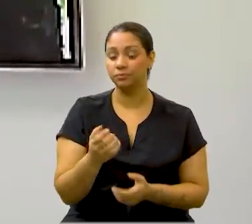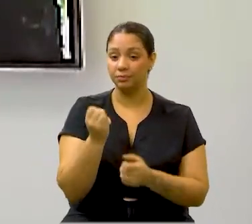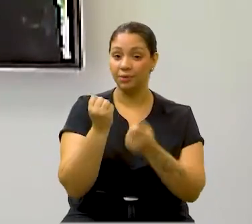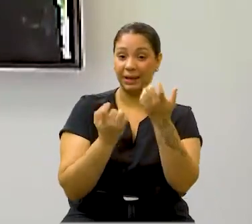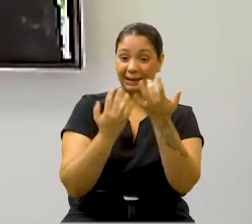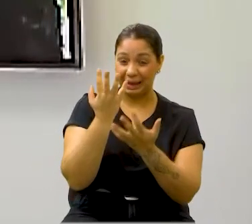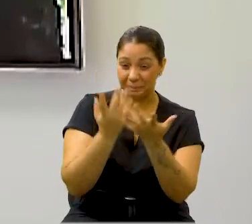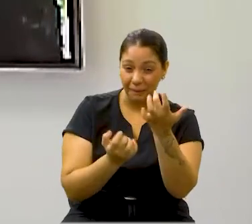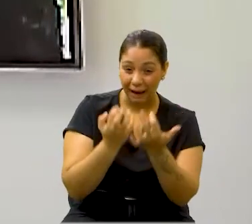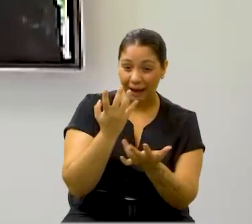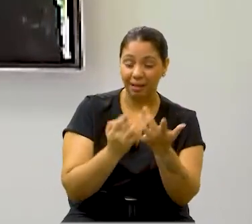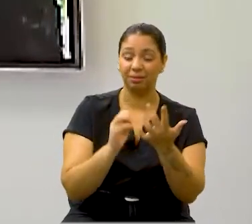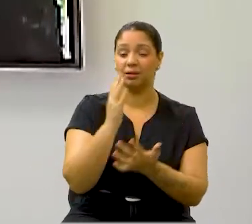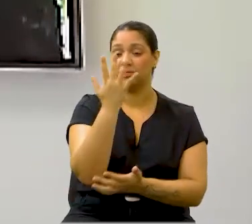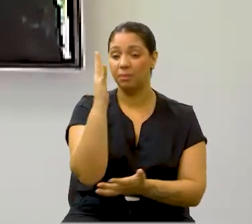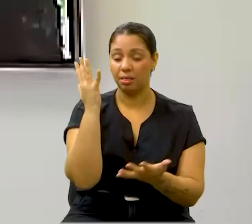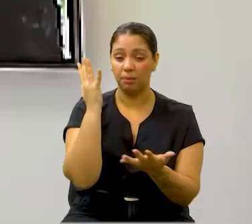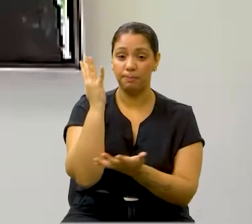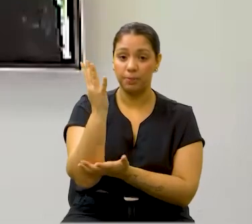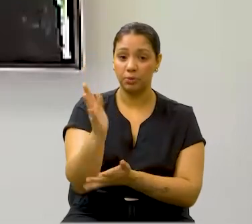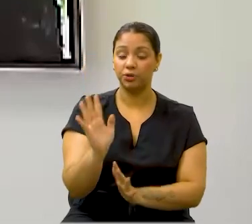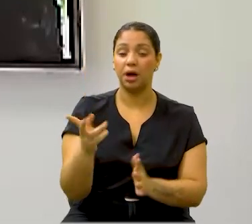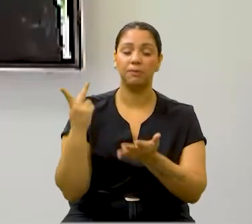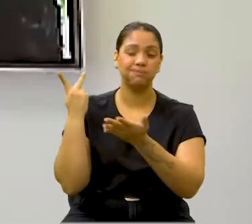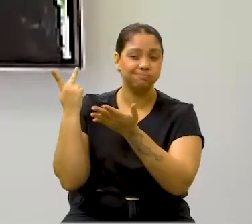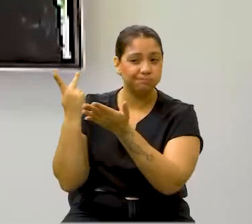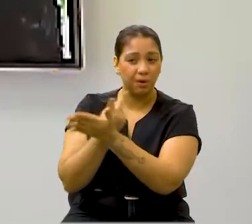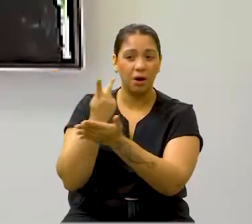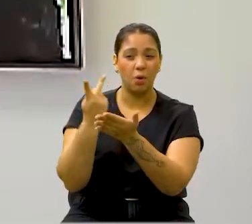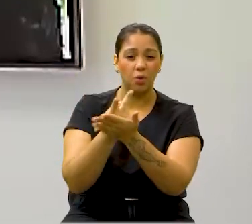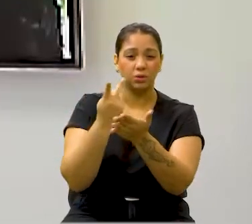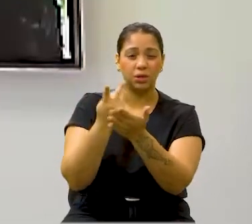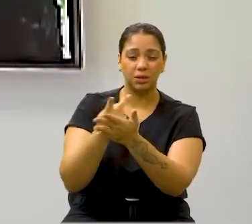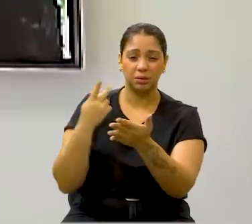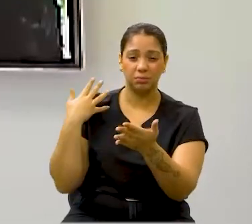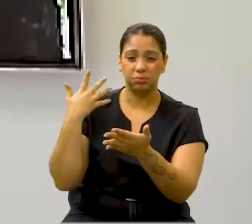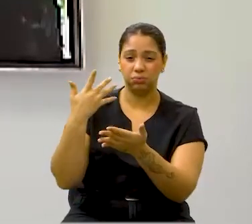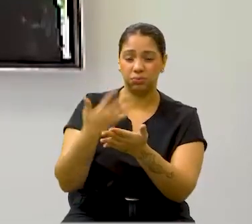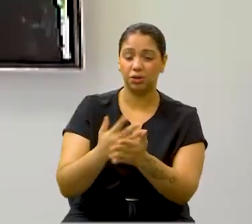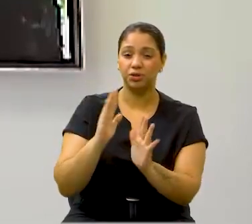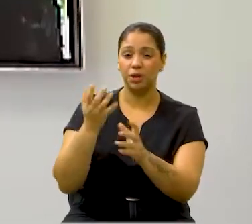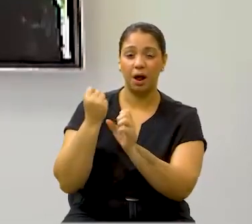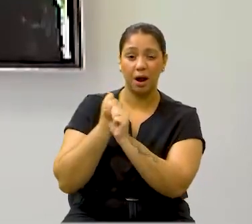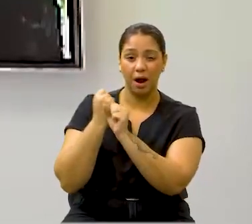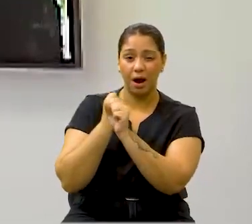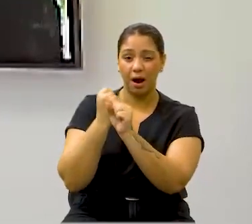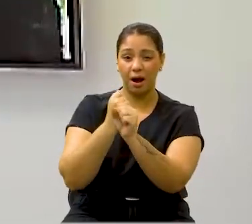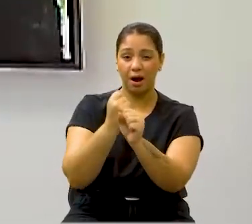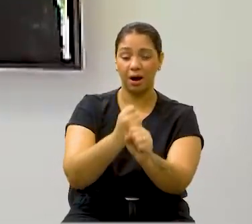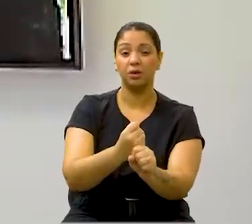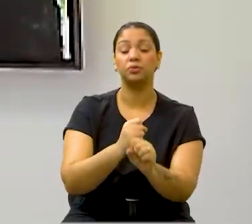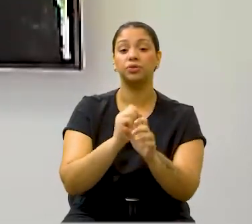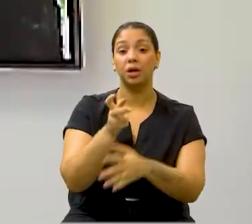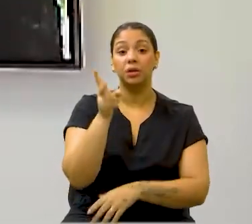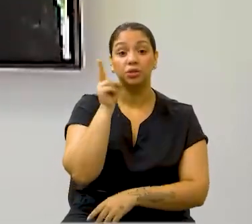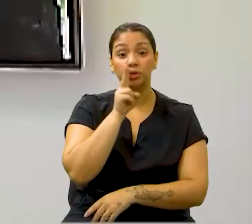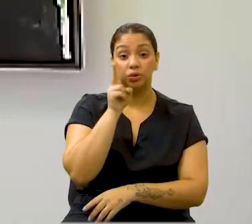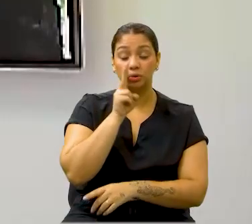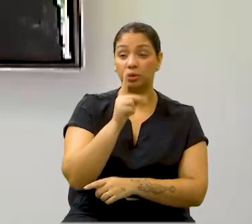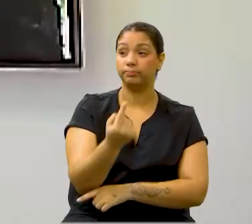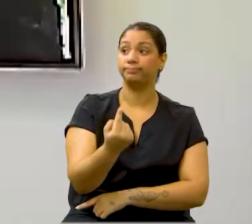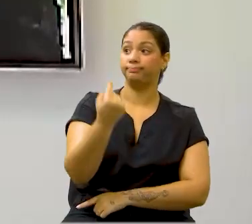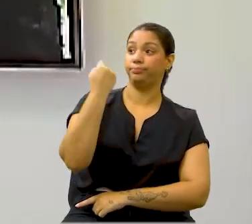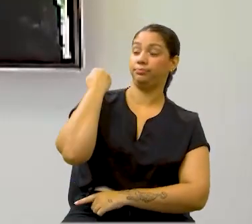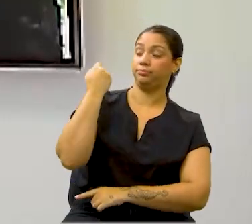Essas queimadas, esse desmatamento, ele acontece sim ao longo aí de décadas, se a gente pegar um histórico